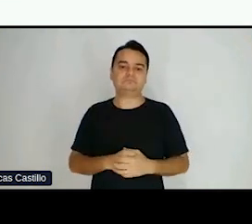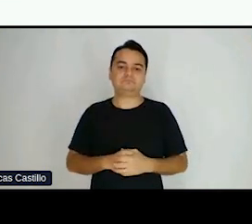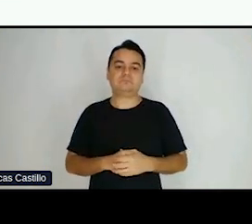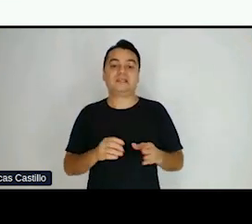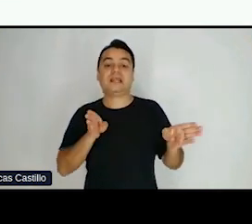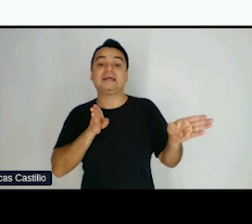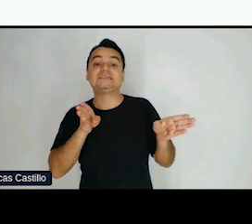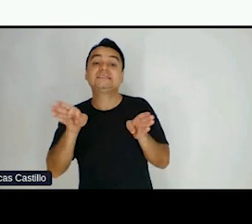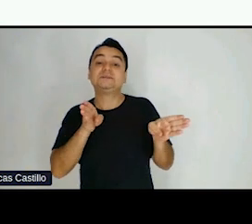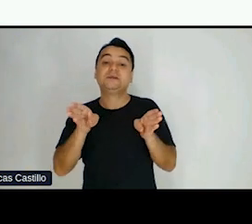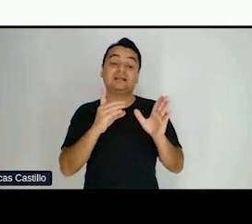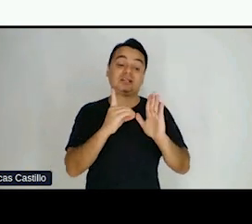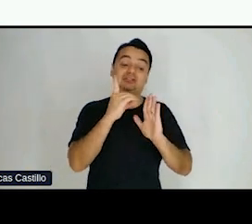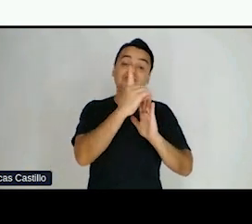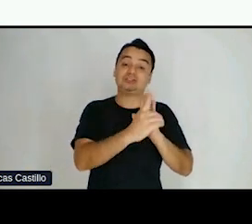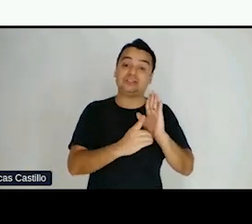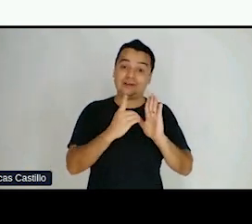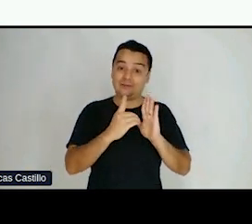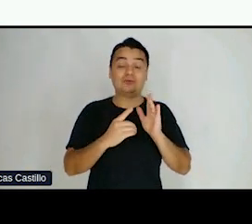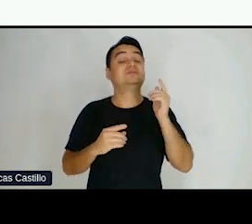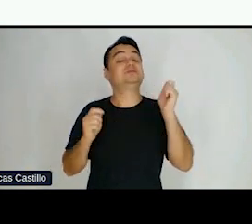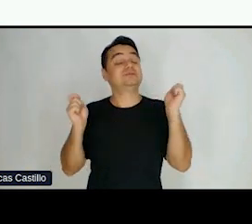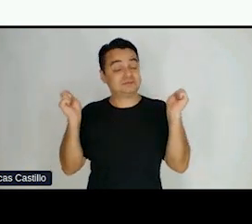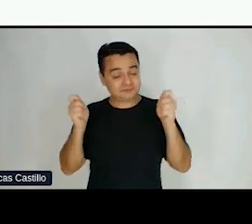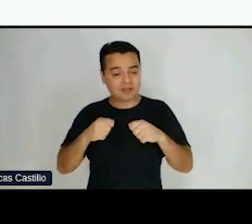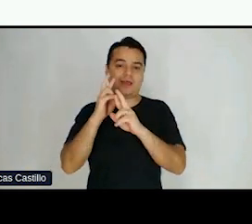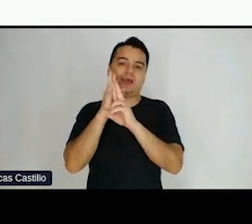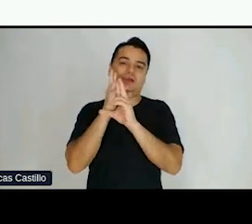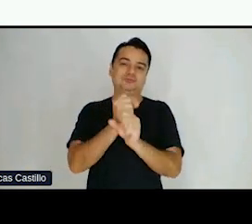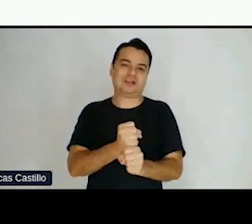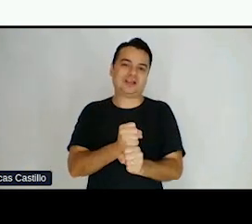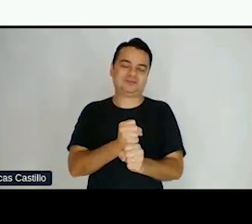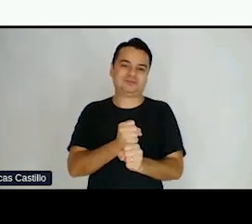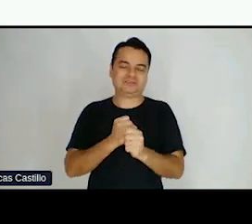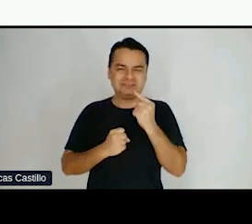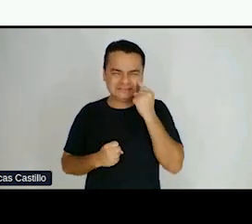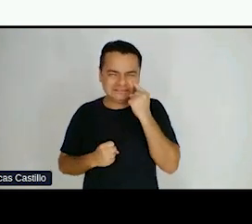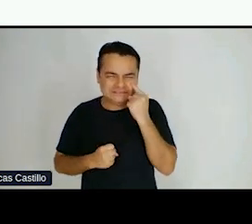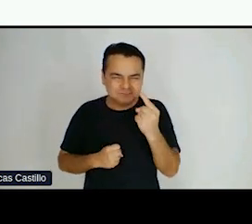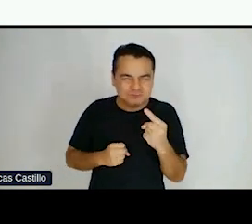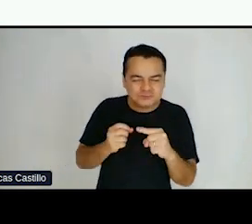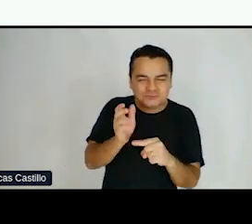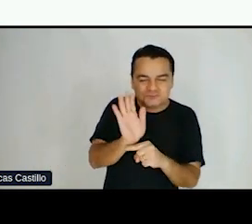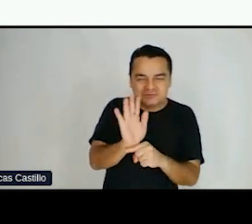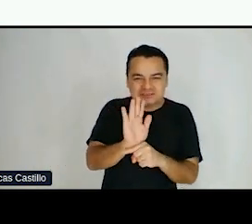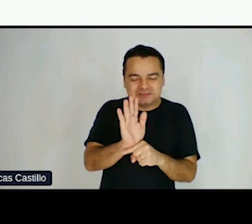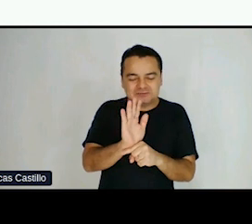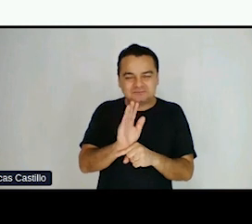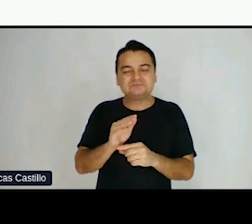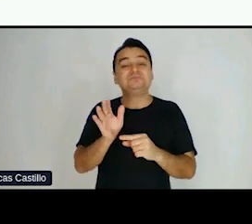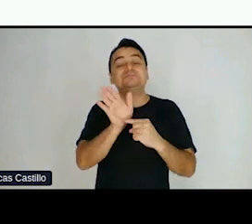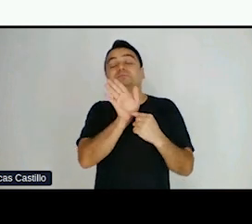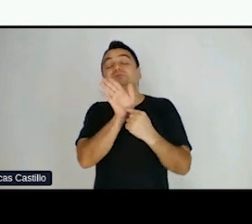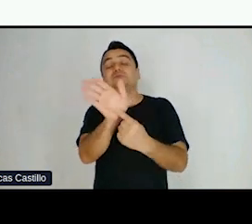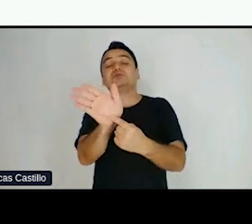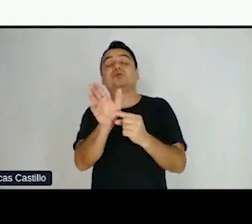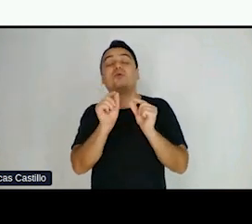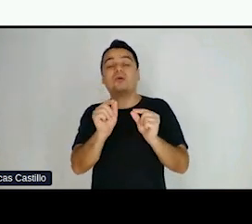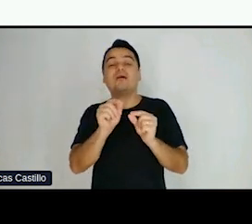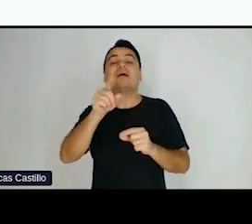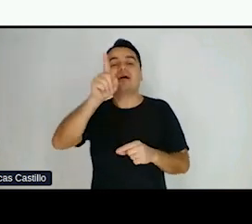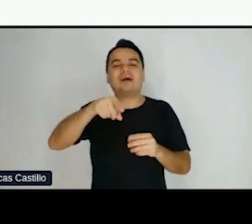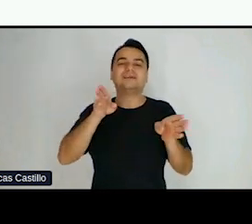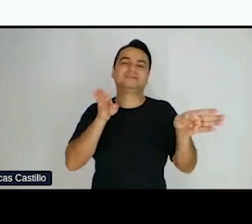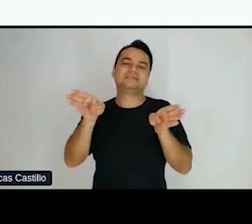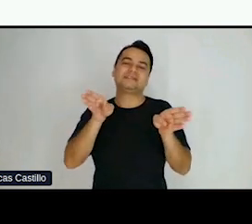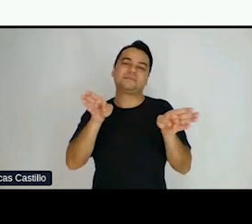traz resultado. Então, gente, vocês viram ali em três vídeos, né, em três momentos, a gente já mostrou o que a